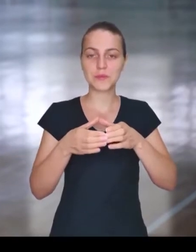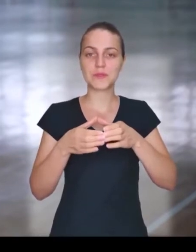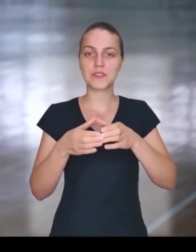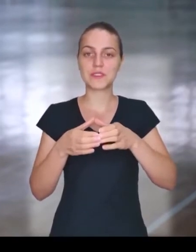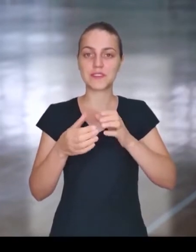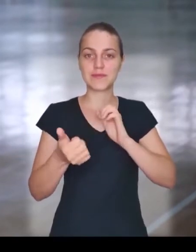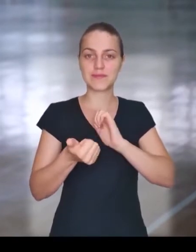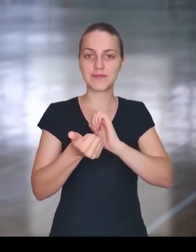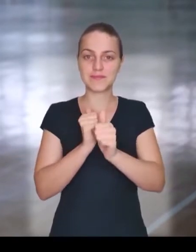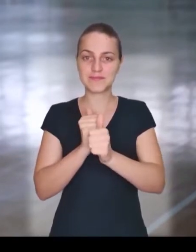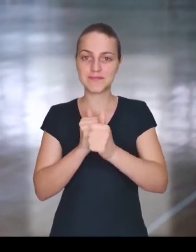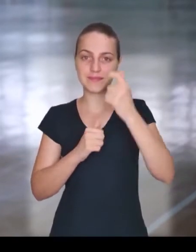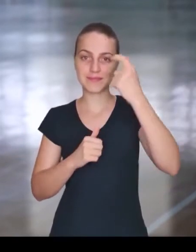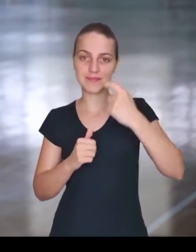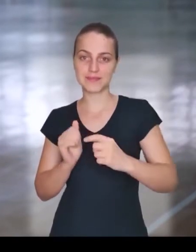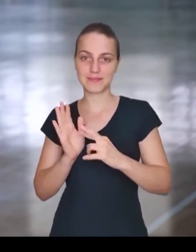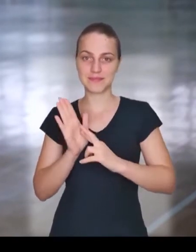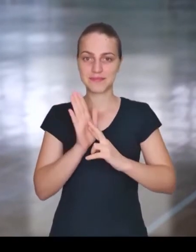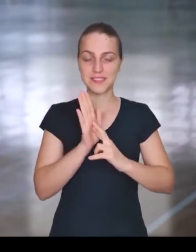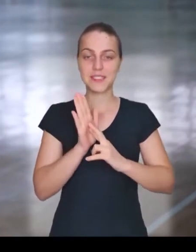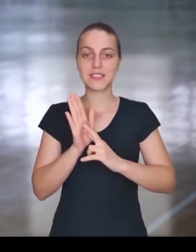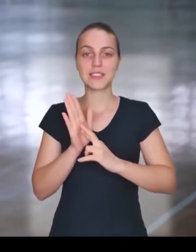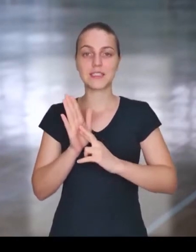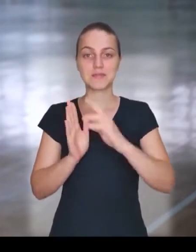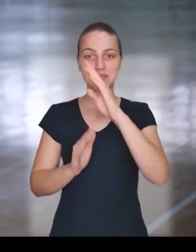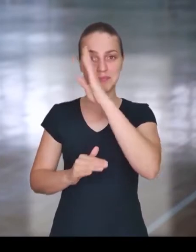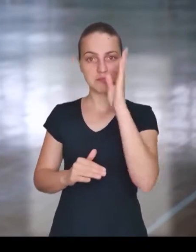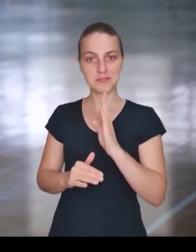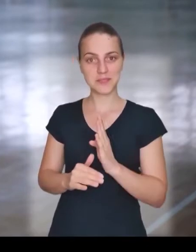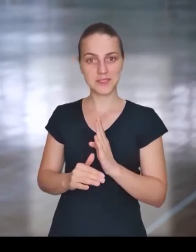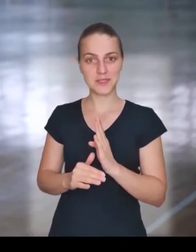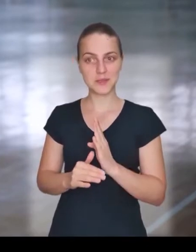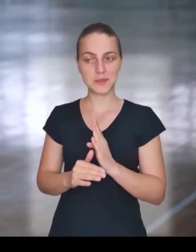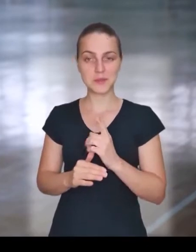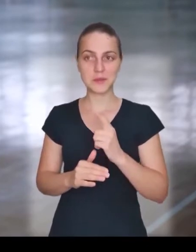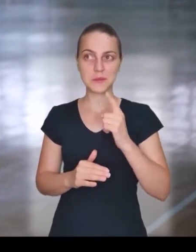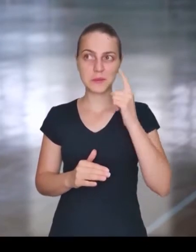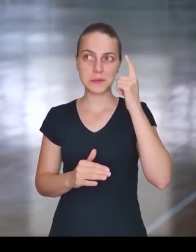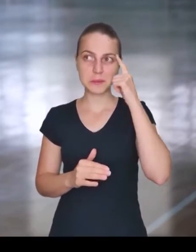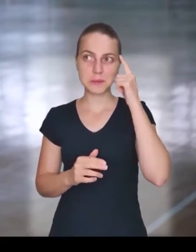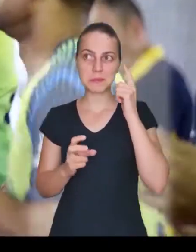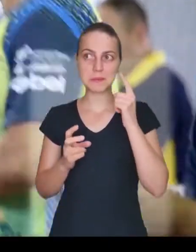só continuar fazendo um trabalho sério que eu ia conseguir realizar meu sonho.